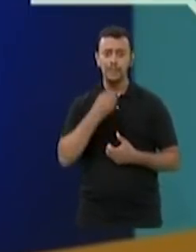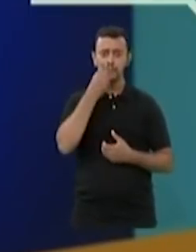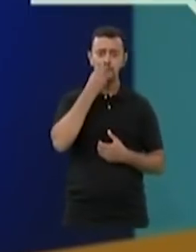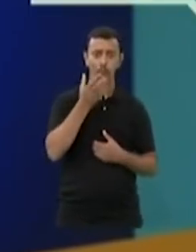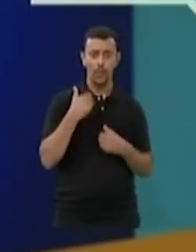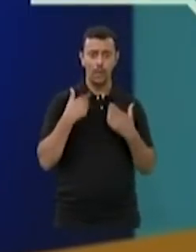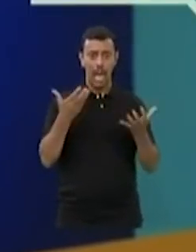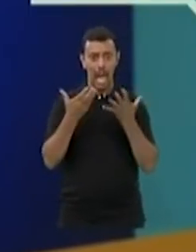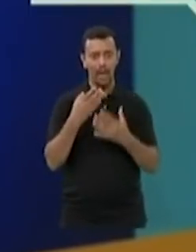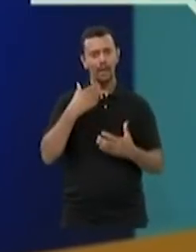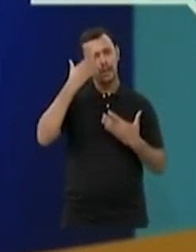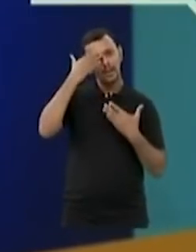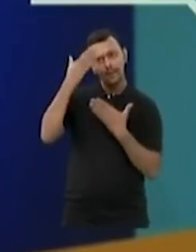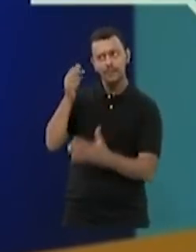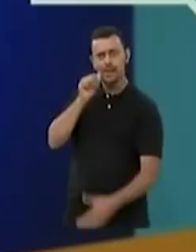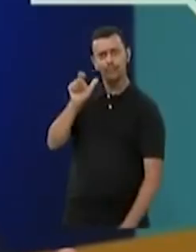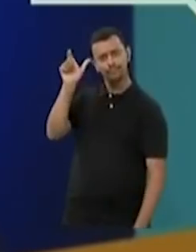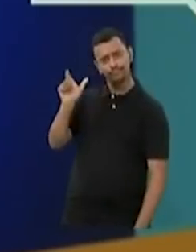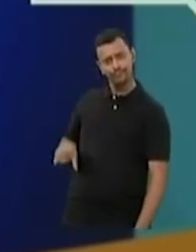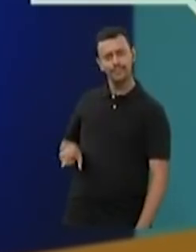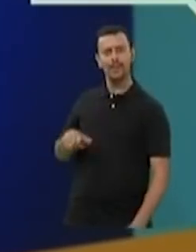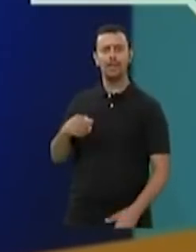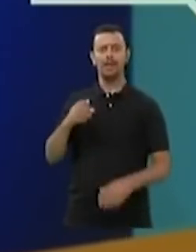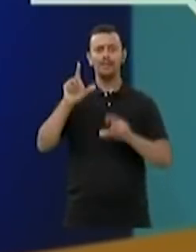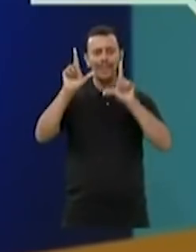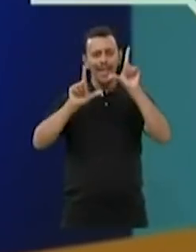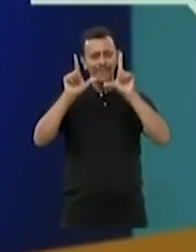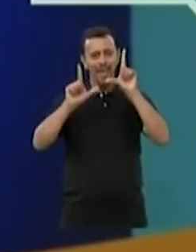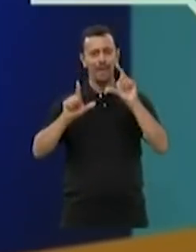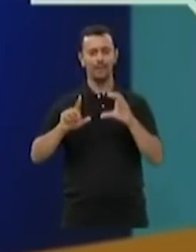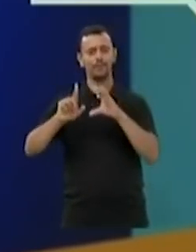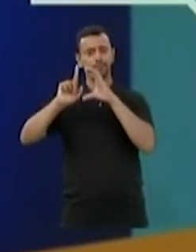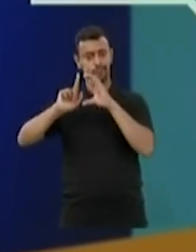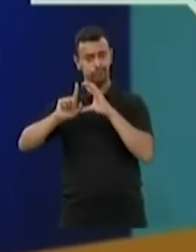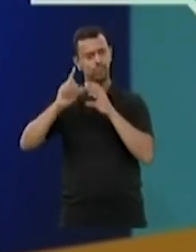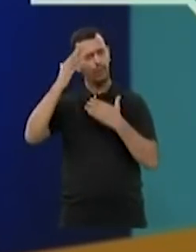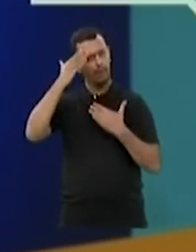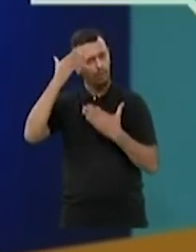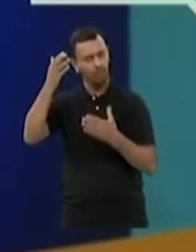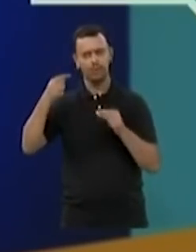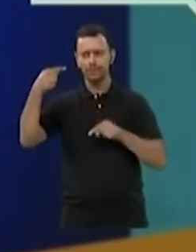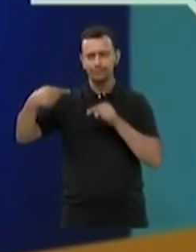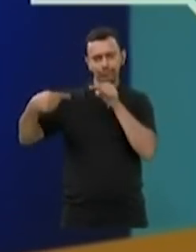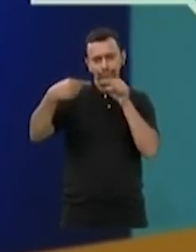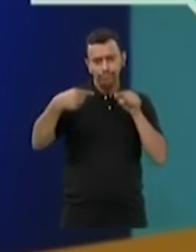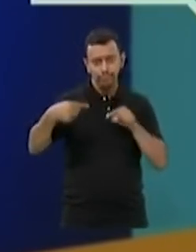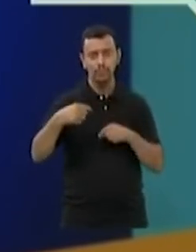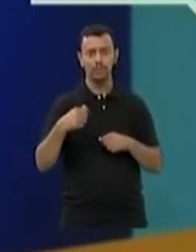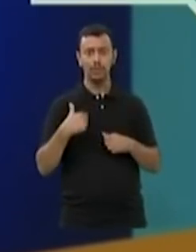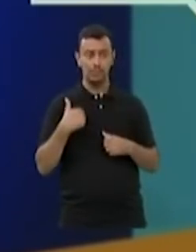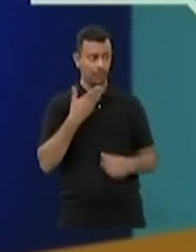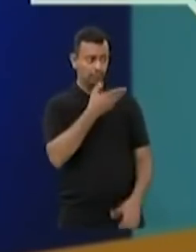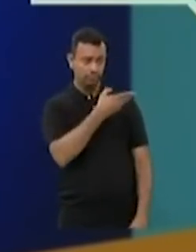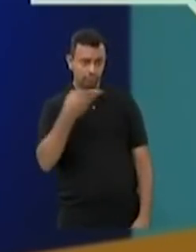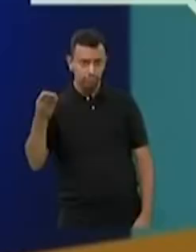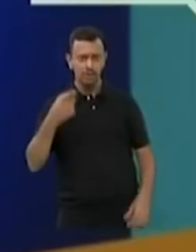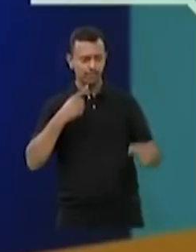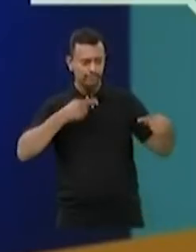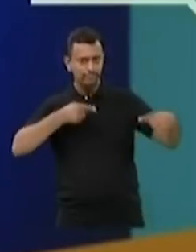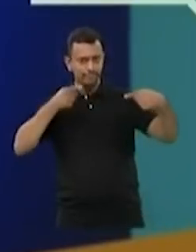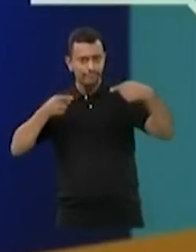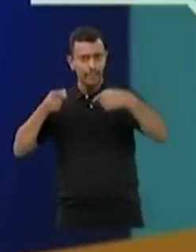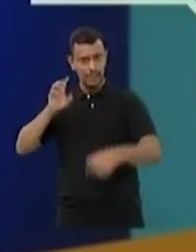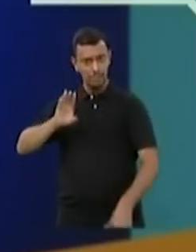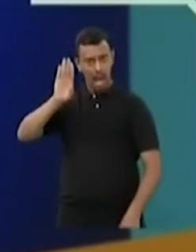você, Maria Lídia, agradecer a TV Gazeta e aos parceiros que promoveram esse debate, cumprimentar os ilustres adversários por essa noite